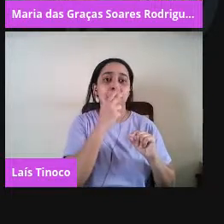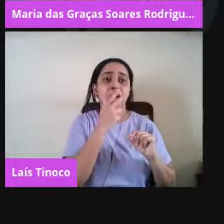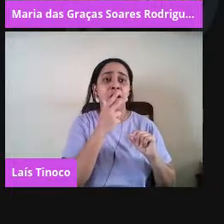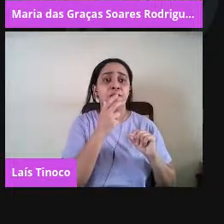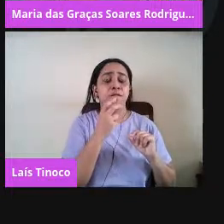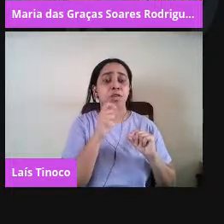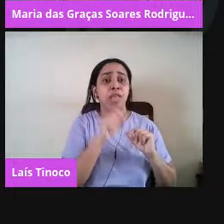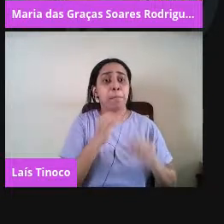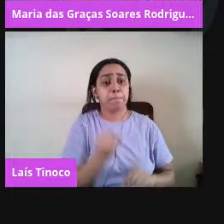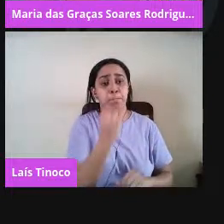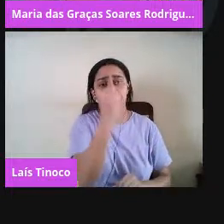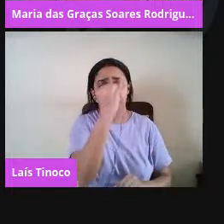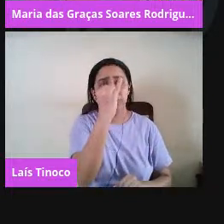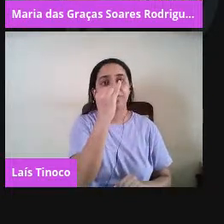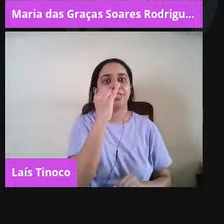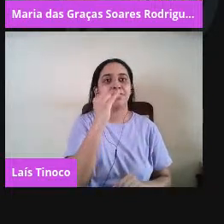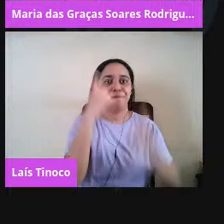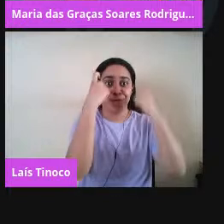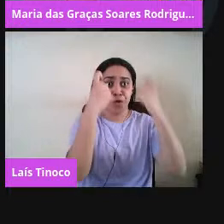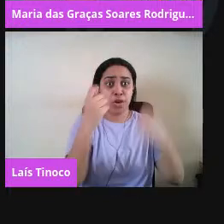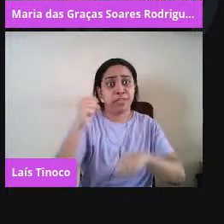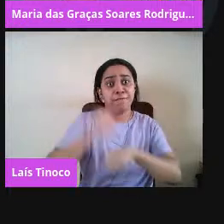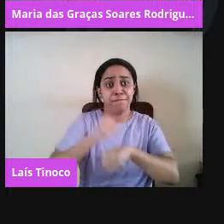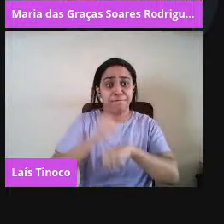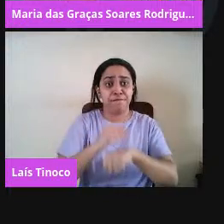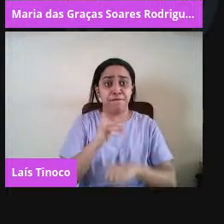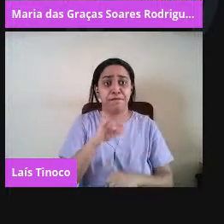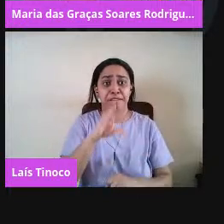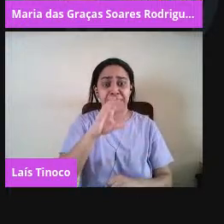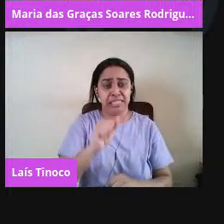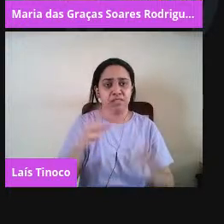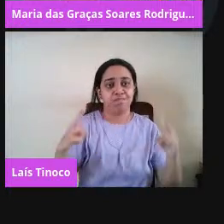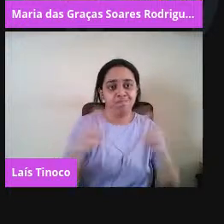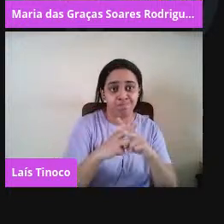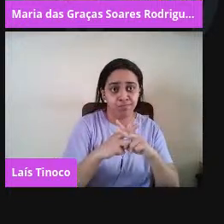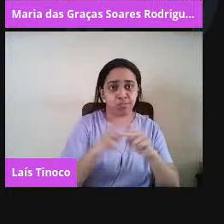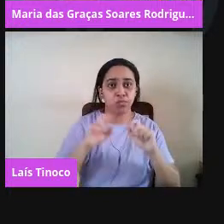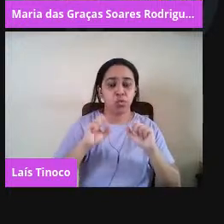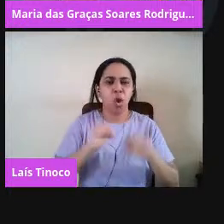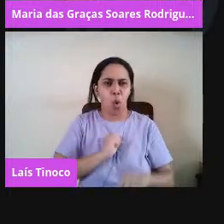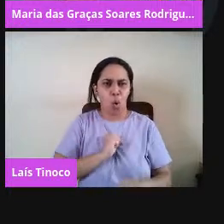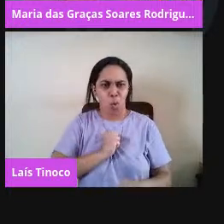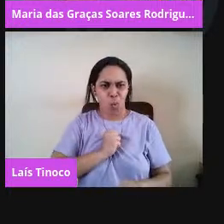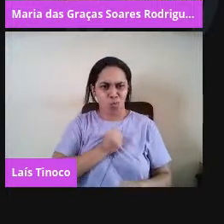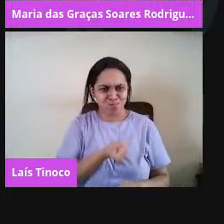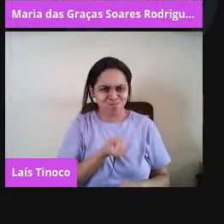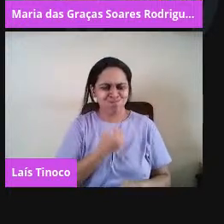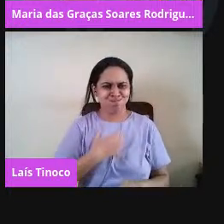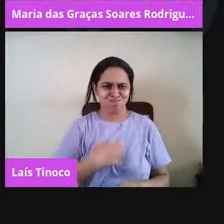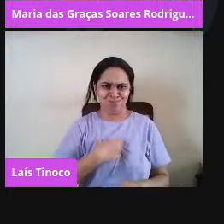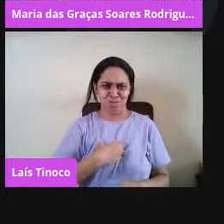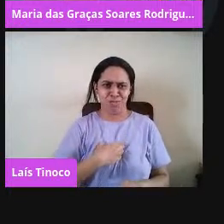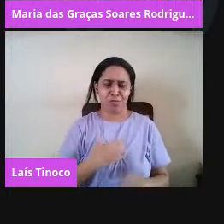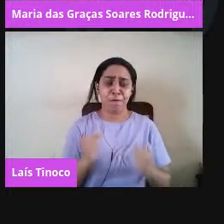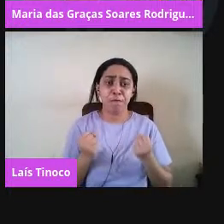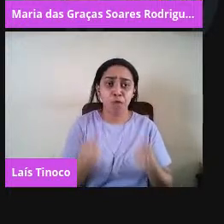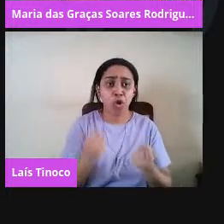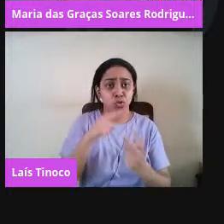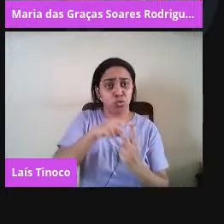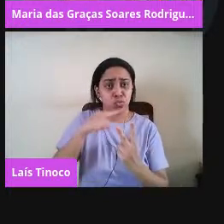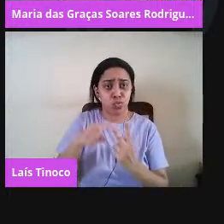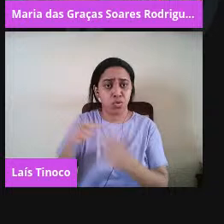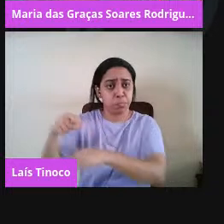se manifesta pela raiva expressa no enunciado, um sentimento intenso, evidenciado em dois momentos. O